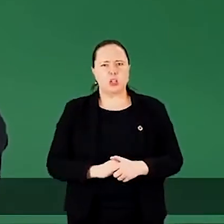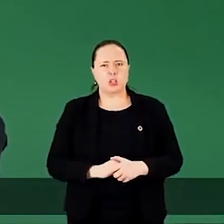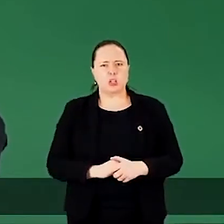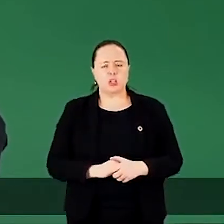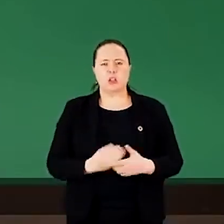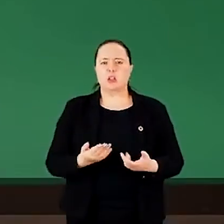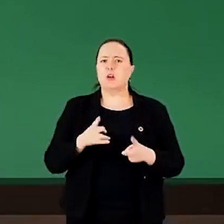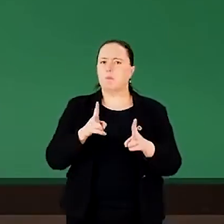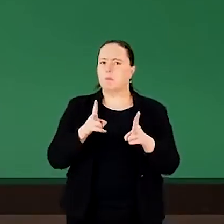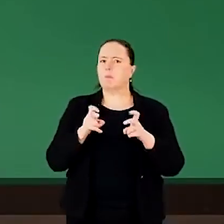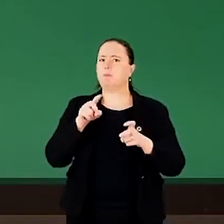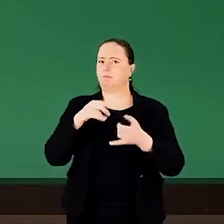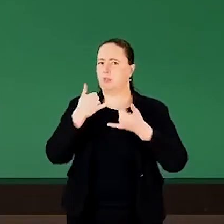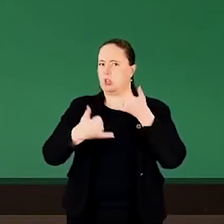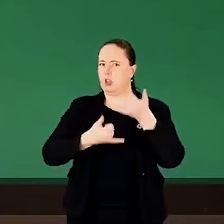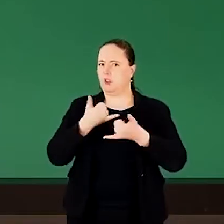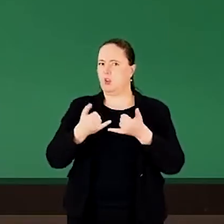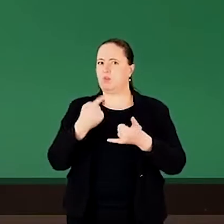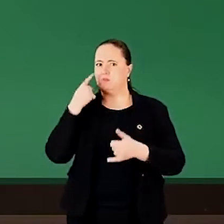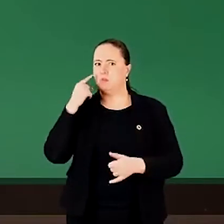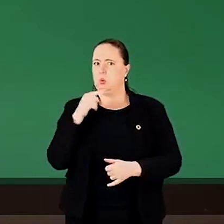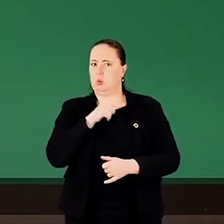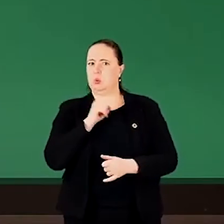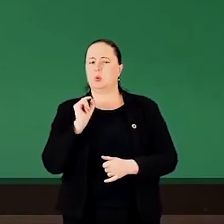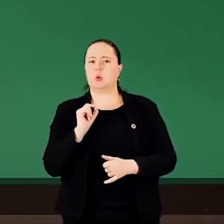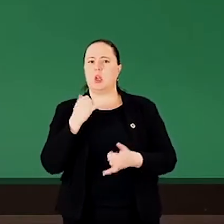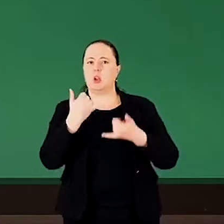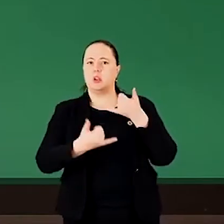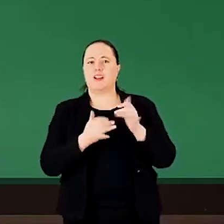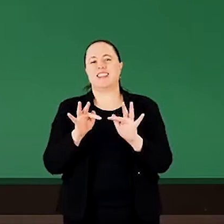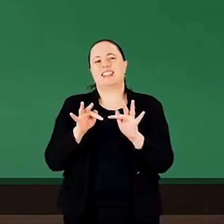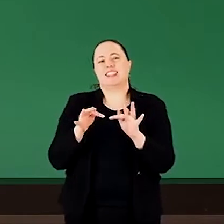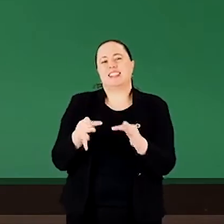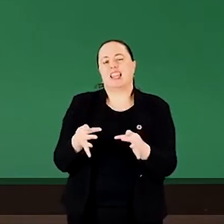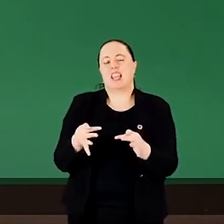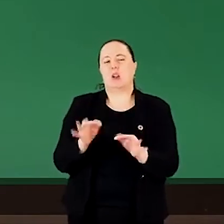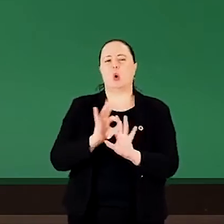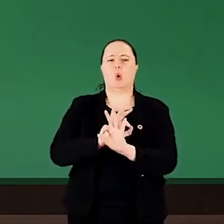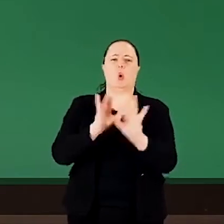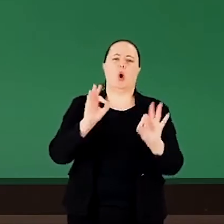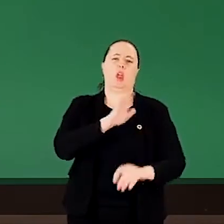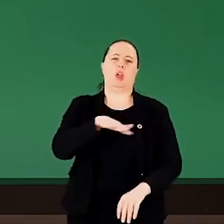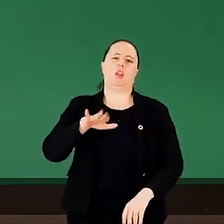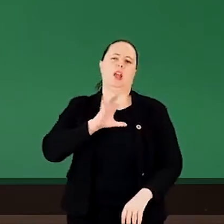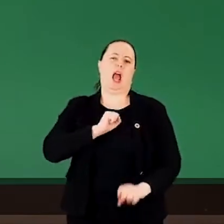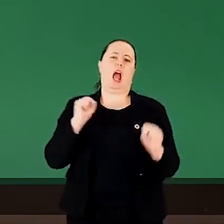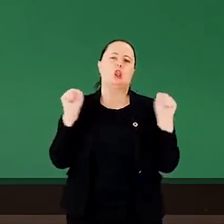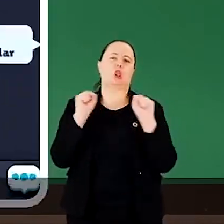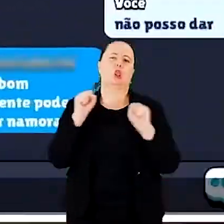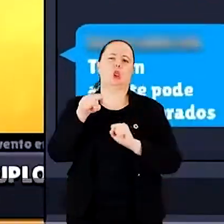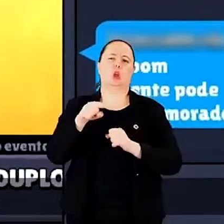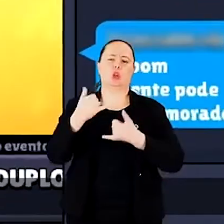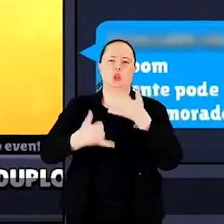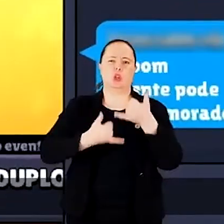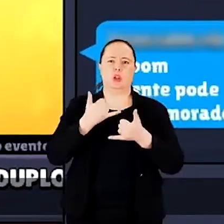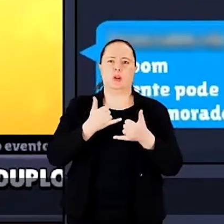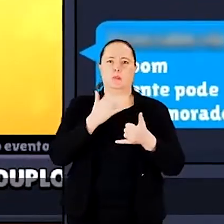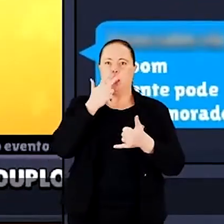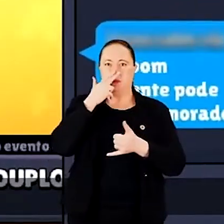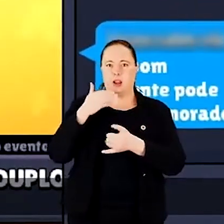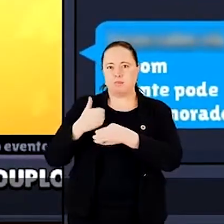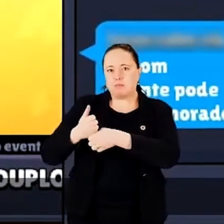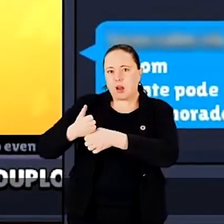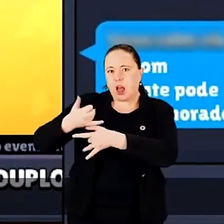crianças. Vejam bem este joguinho aqui. É um joguinho simples que as crianças gostam muito, mas